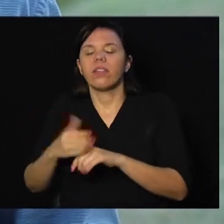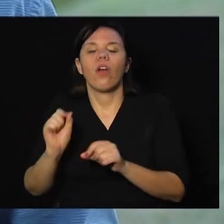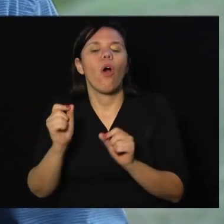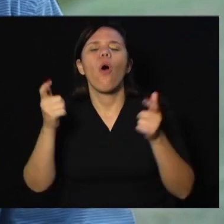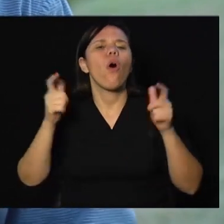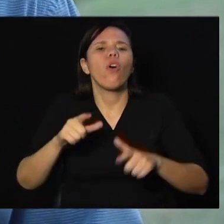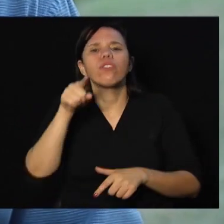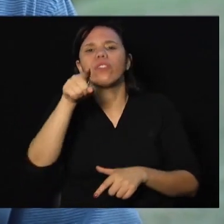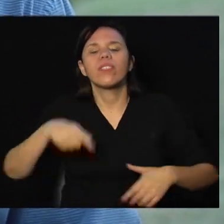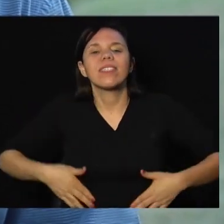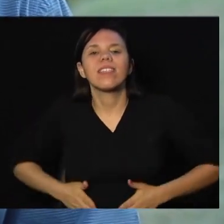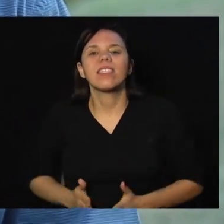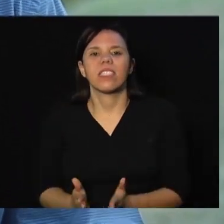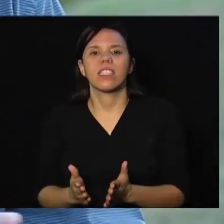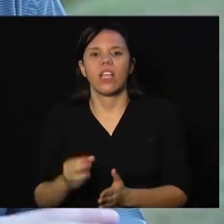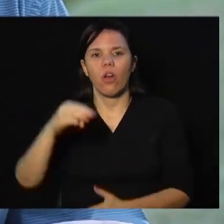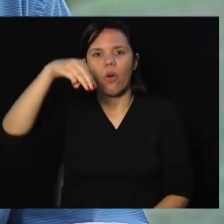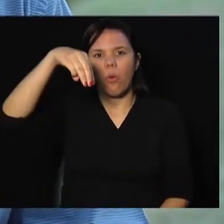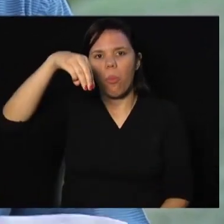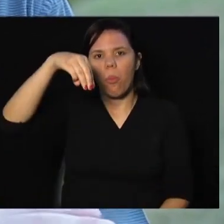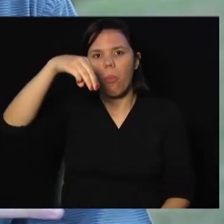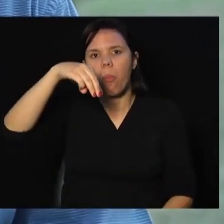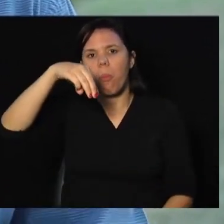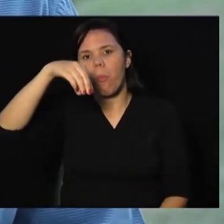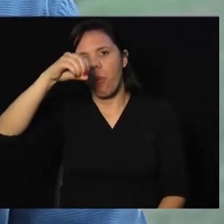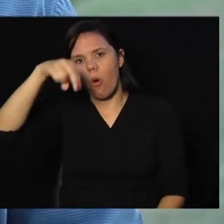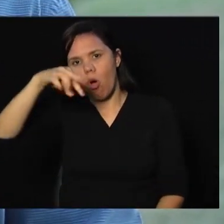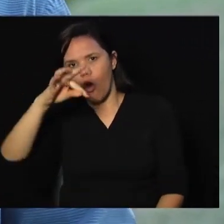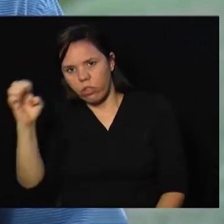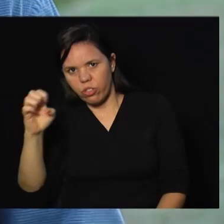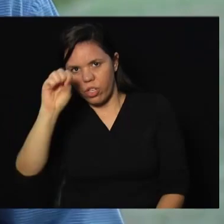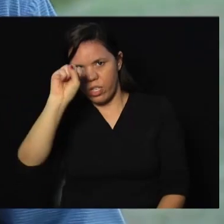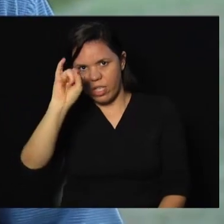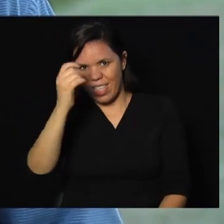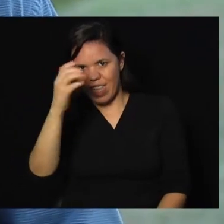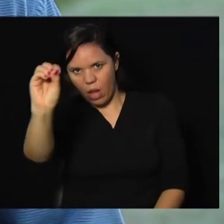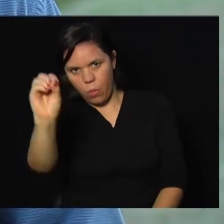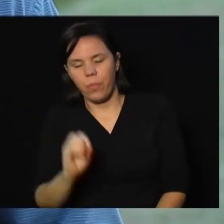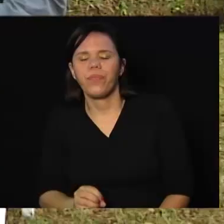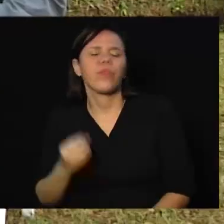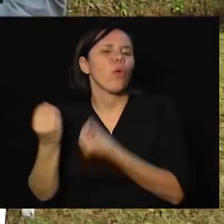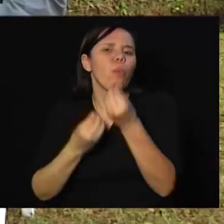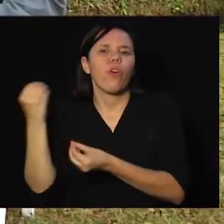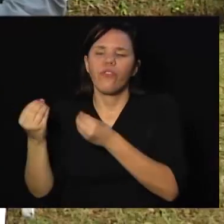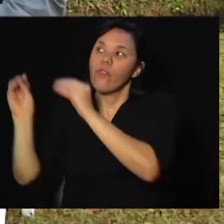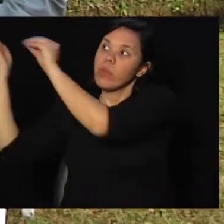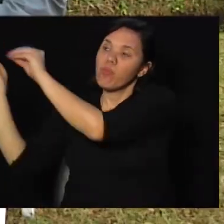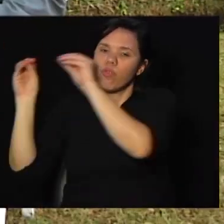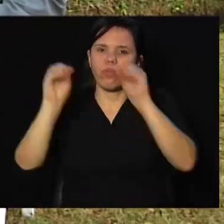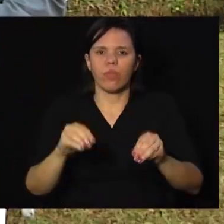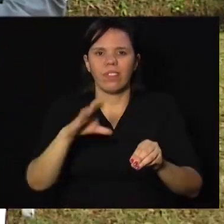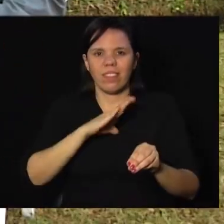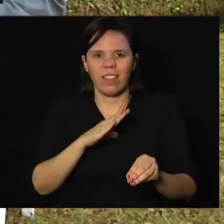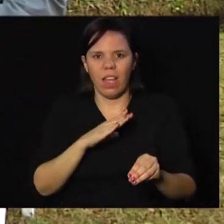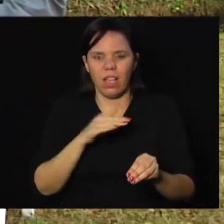Sião. Como é que foi essa transição dessa cidade para começar a jogar na Ponte Preta? Bem, eu,